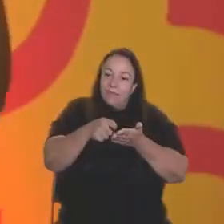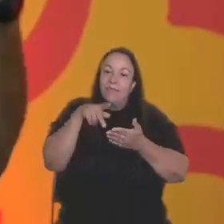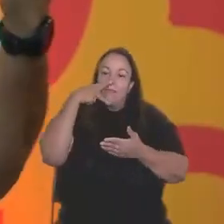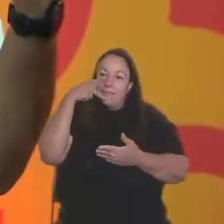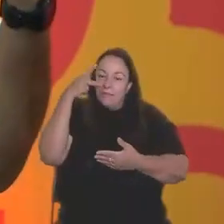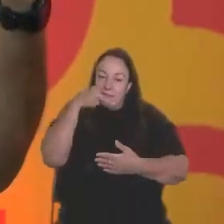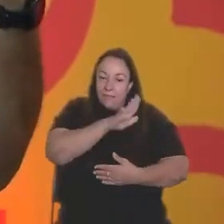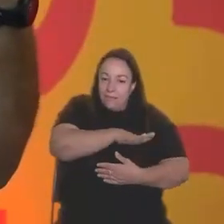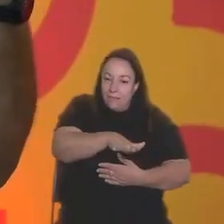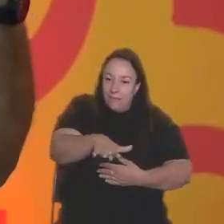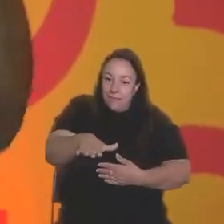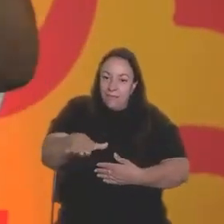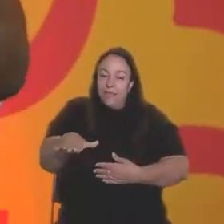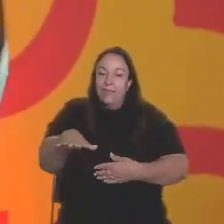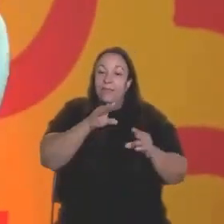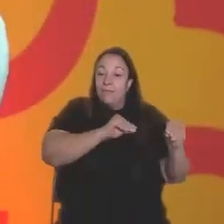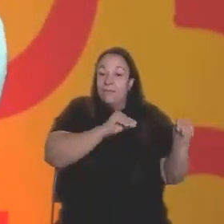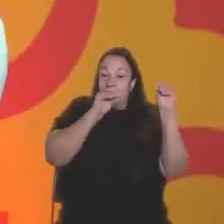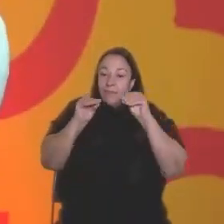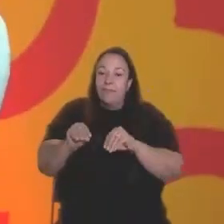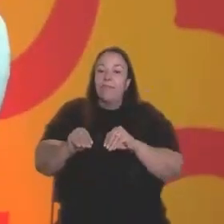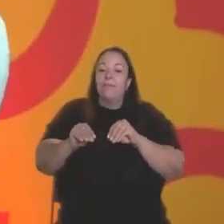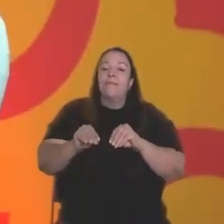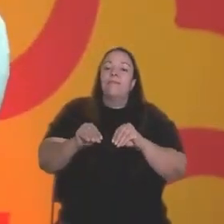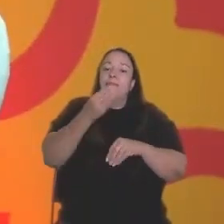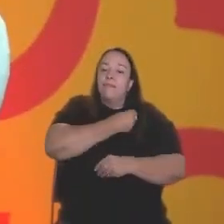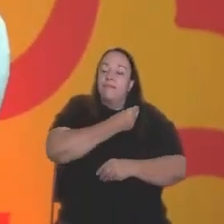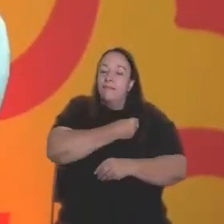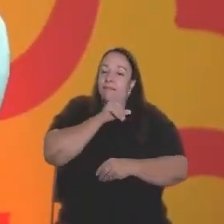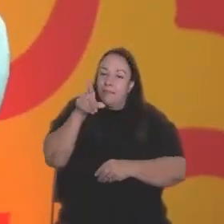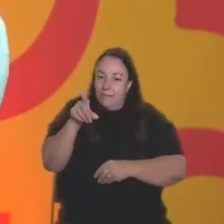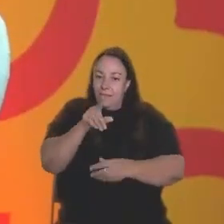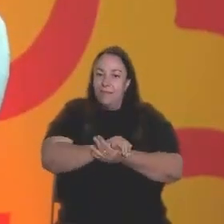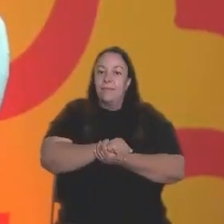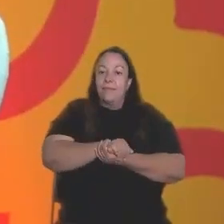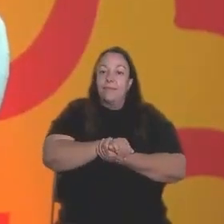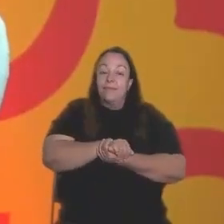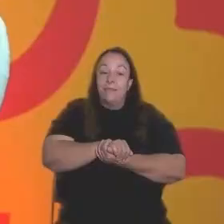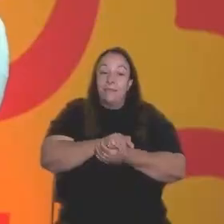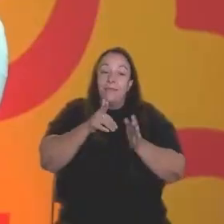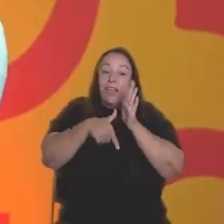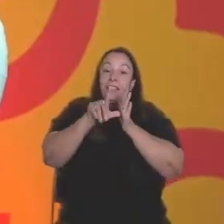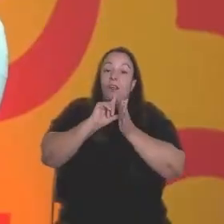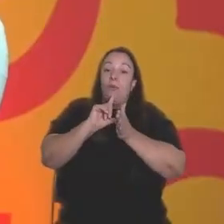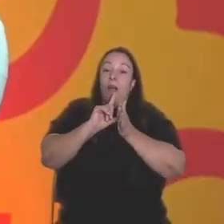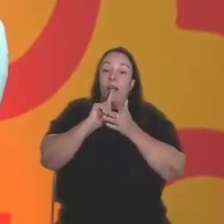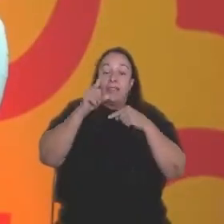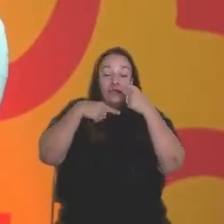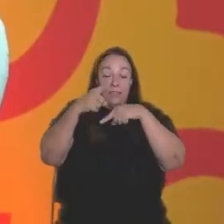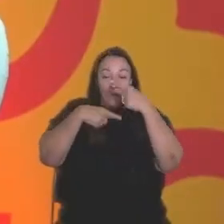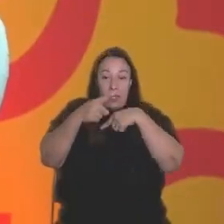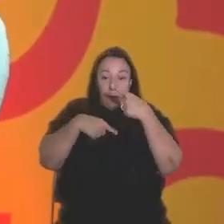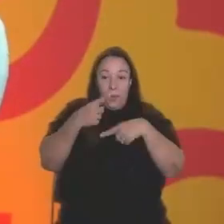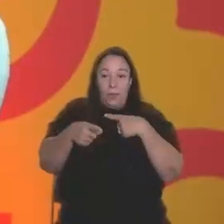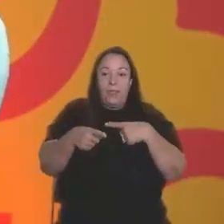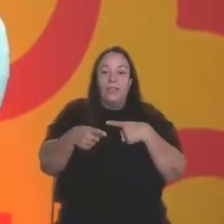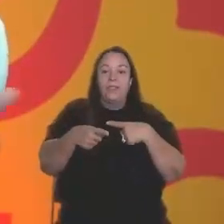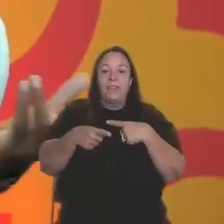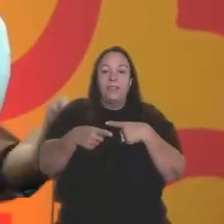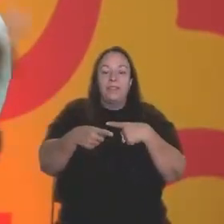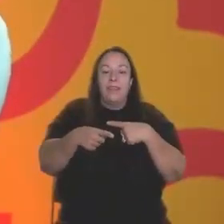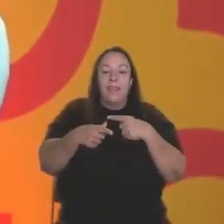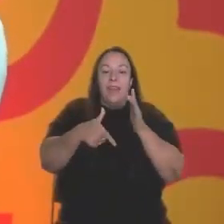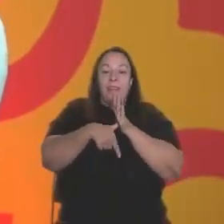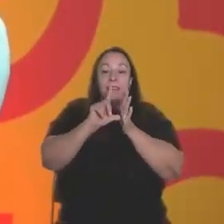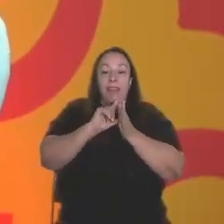de como, na infância delas, elas mudaram o verde, né? Porque a gente vai ter um antes e depois para contar, né? Eu espero muito que a gente